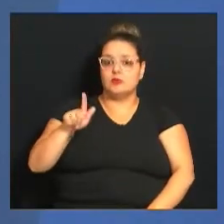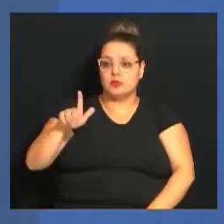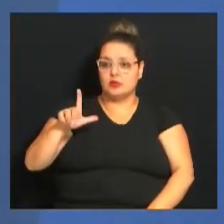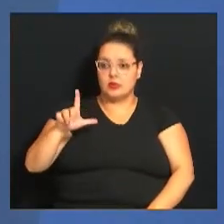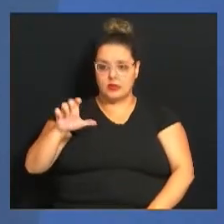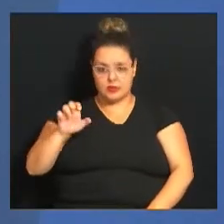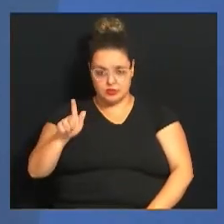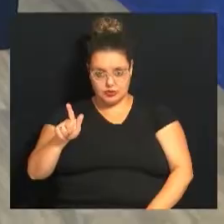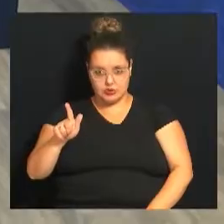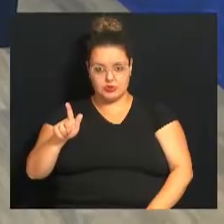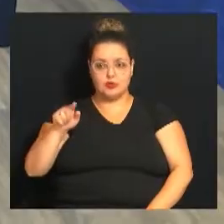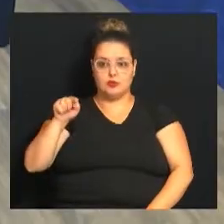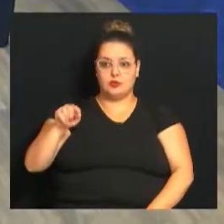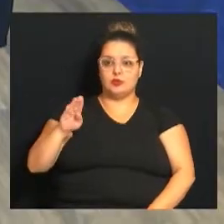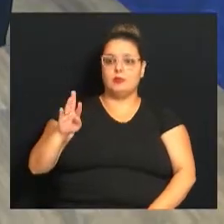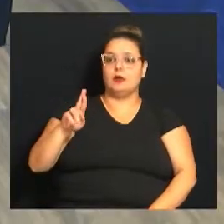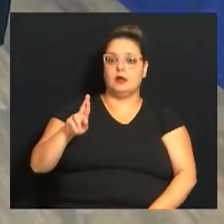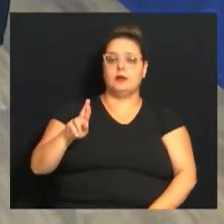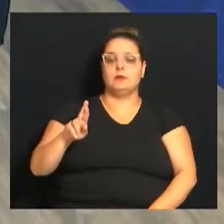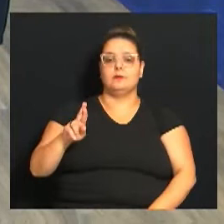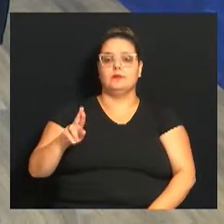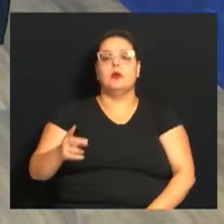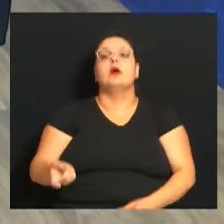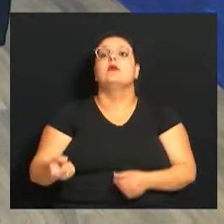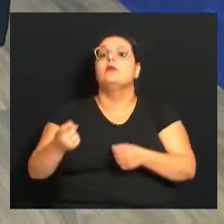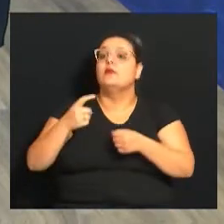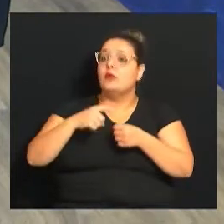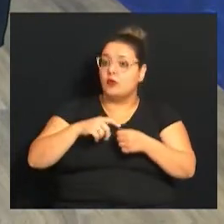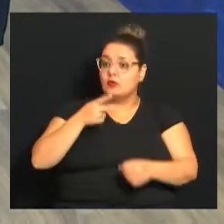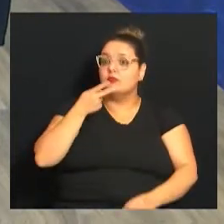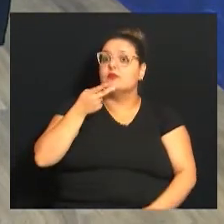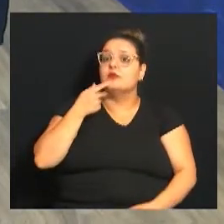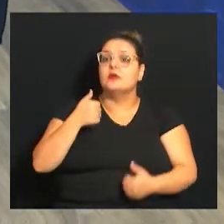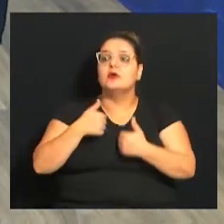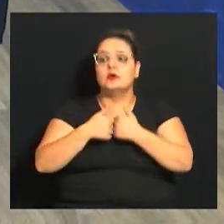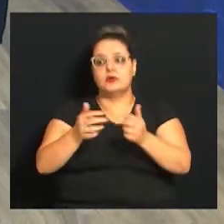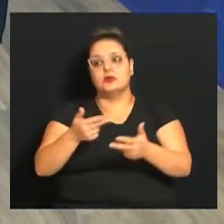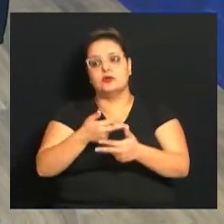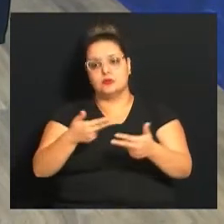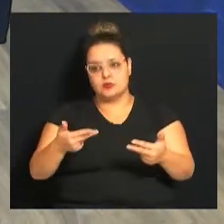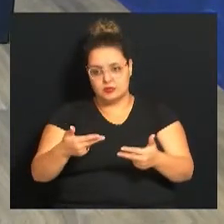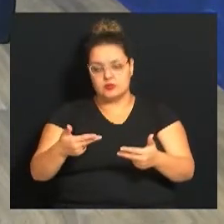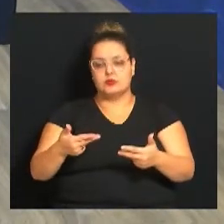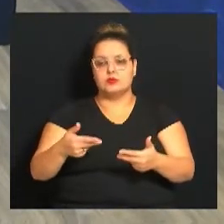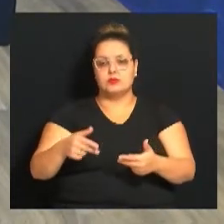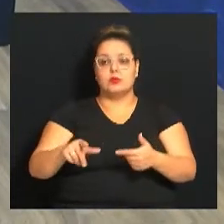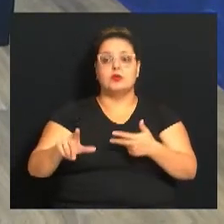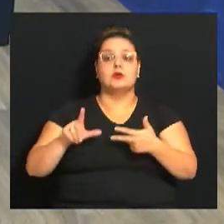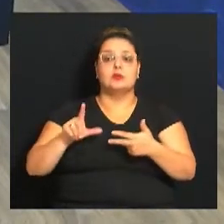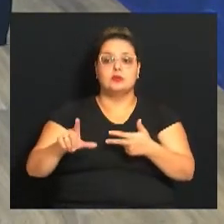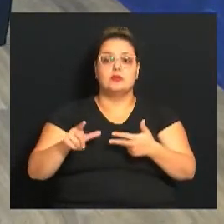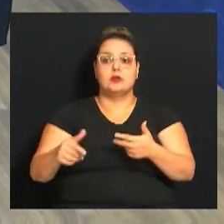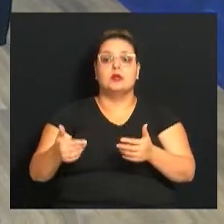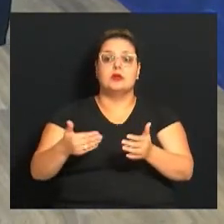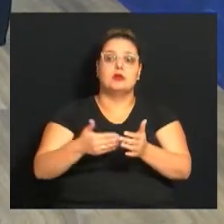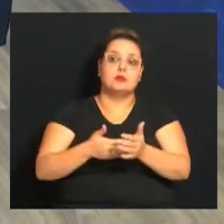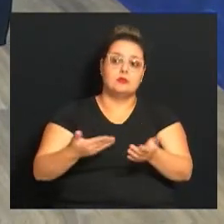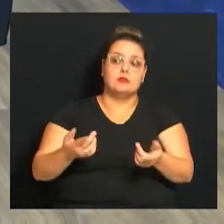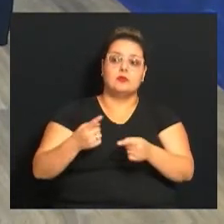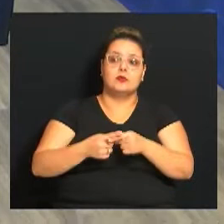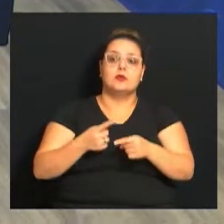campinas.sp.leg.br. E Mirna Abreu, agora a gente volta a falar sobre transporte público aqui nas notícias do Legislativo, até porque nós tivemos